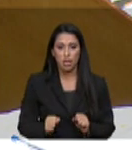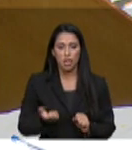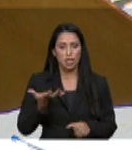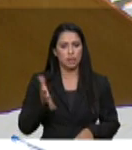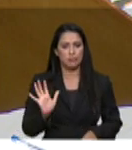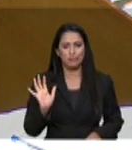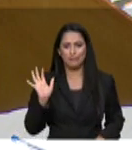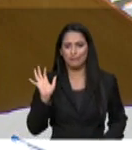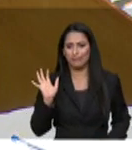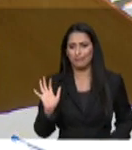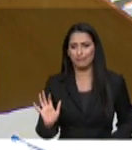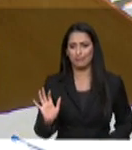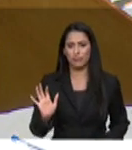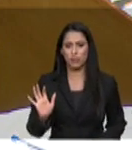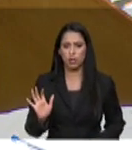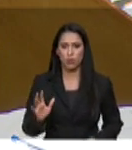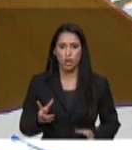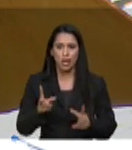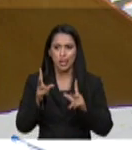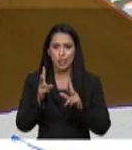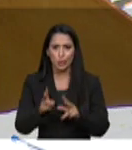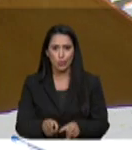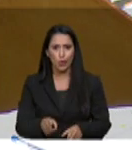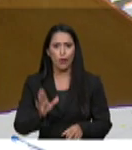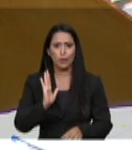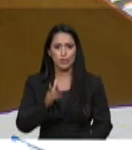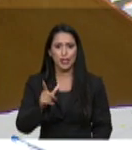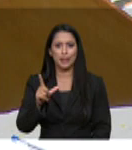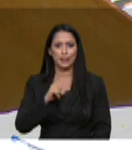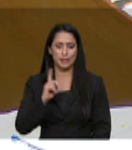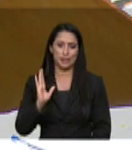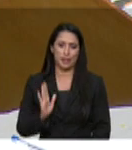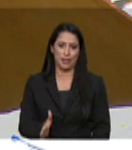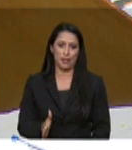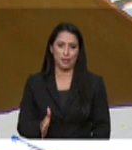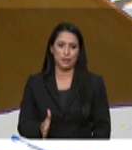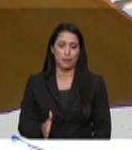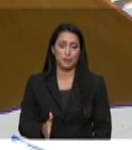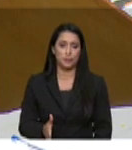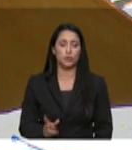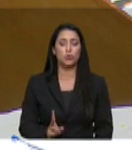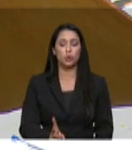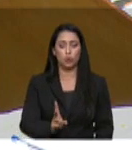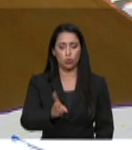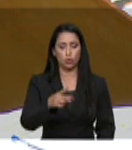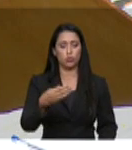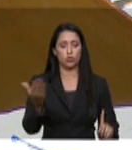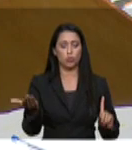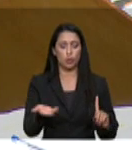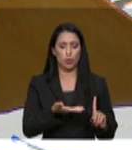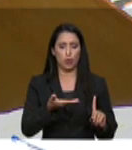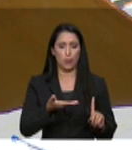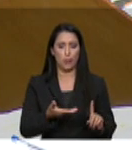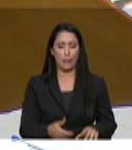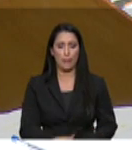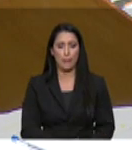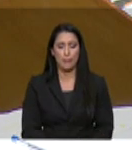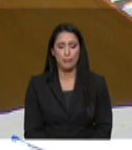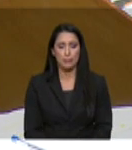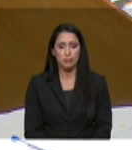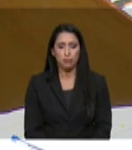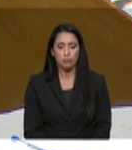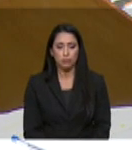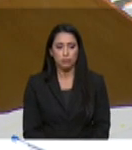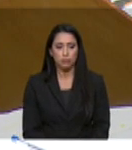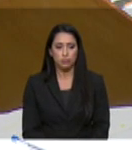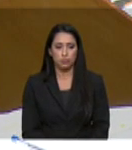não querer da forma em que estar composta e prossegue e o